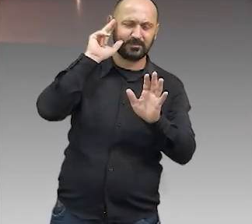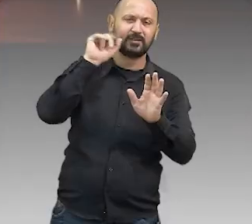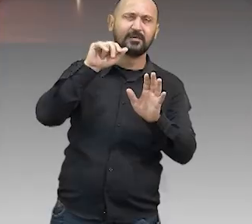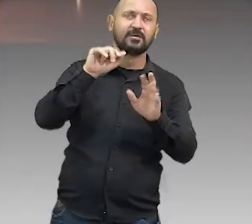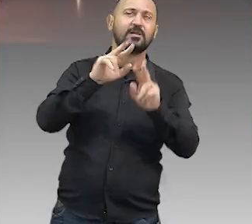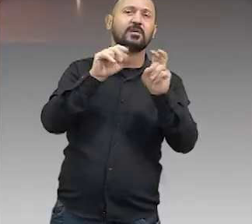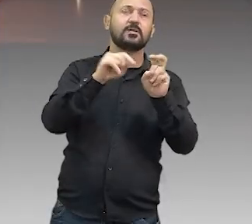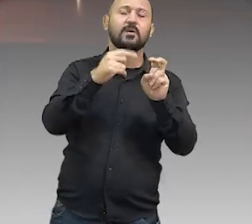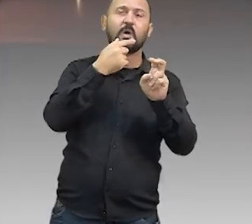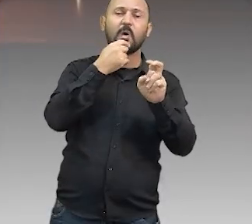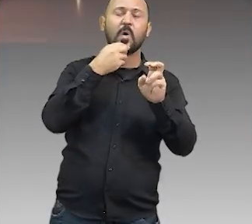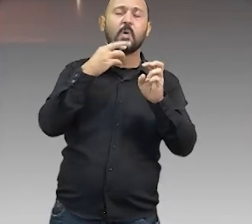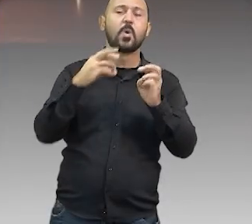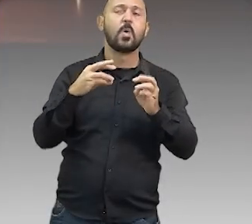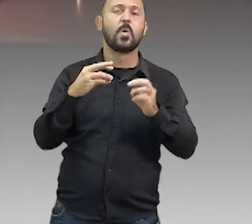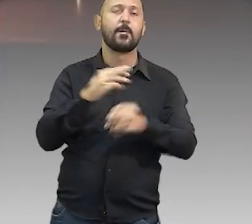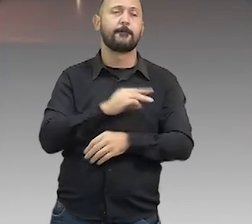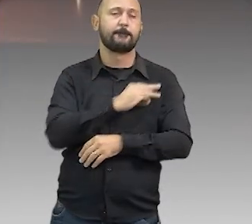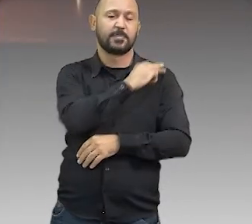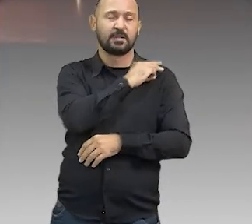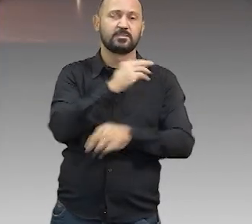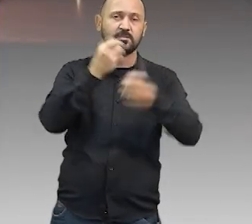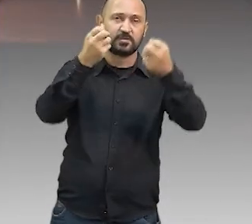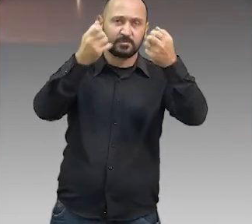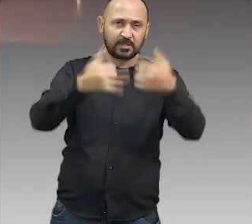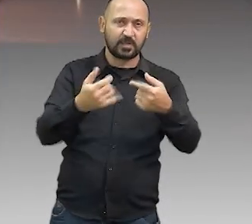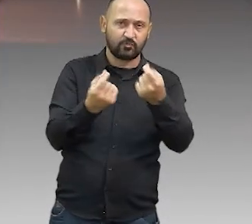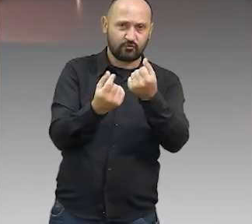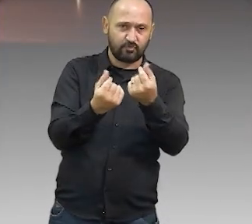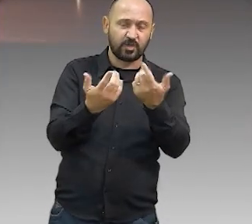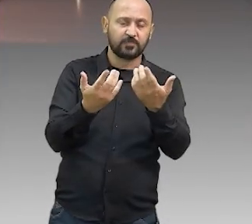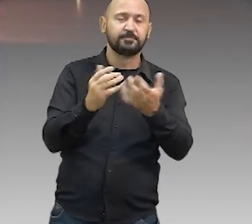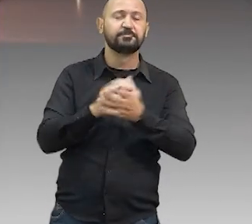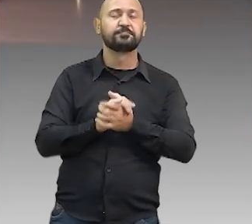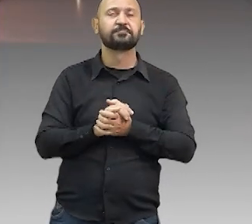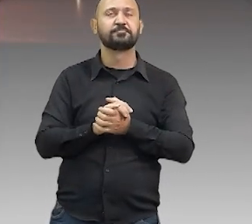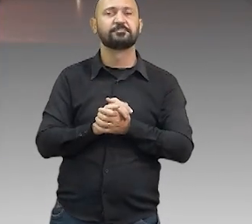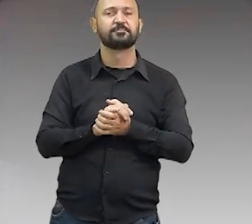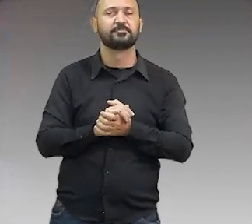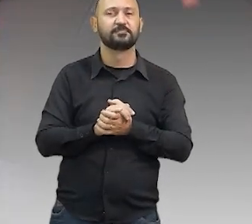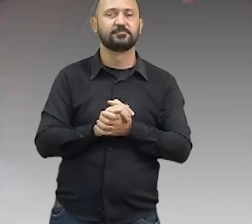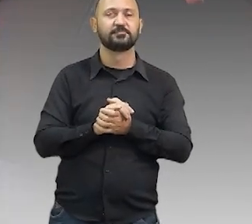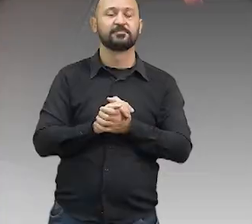questão do ministro falando da questão econômica aí,